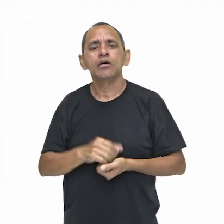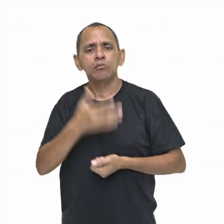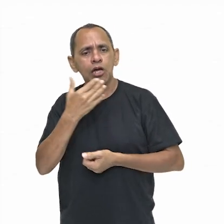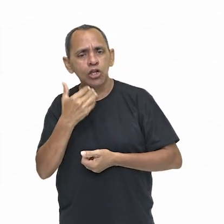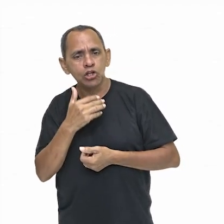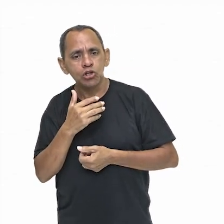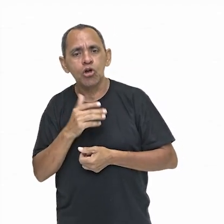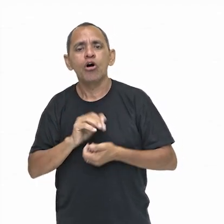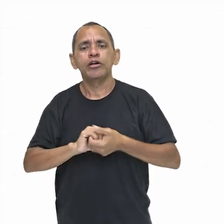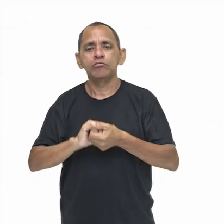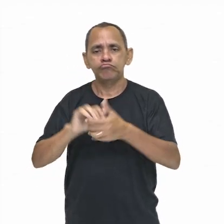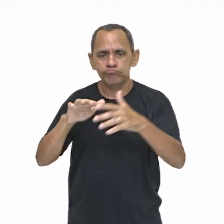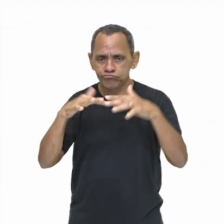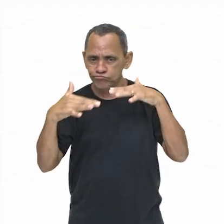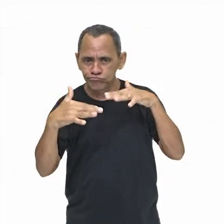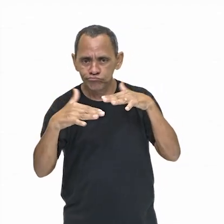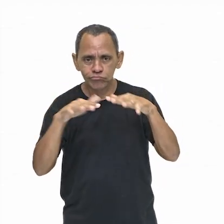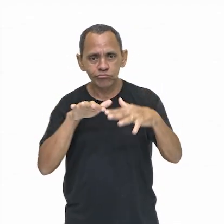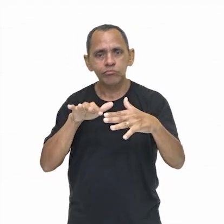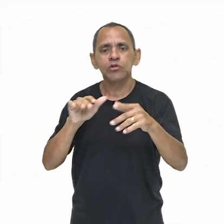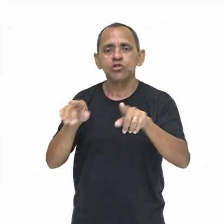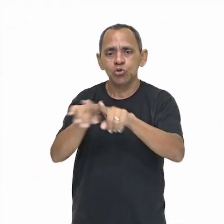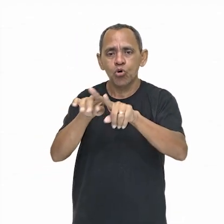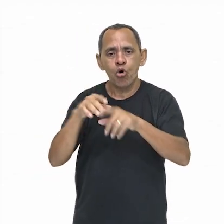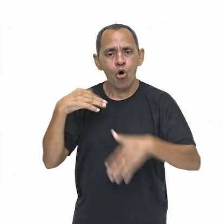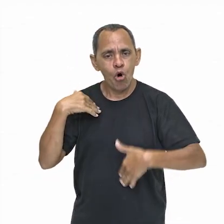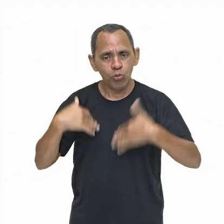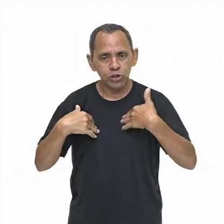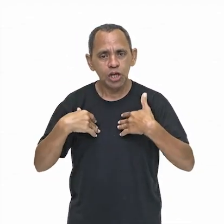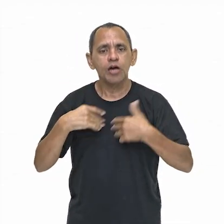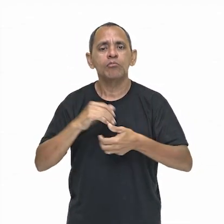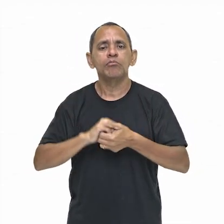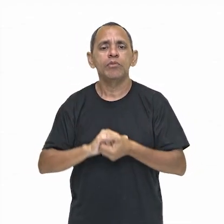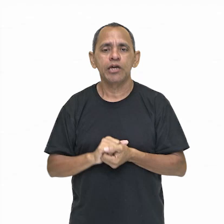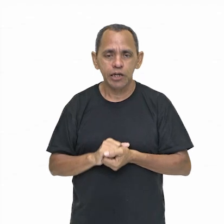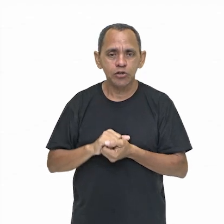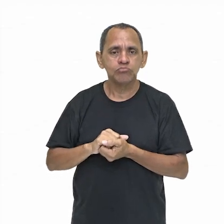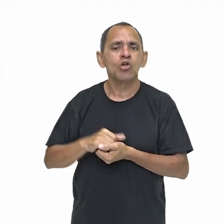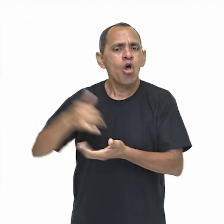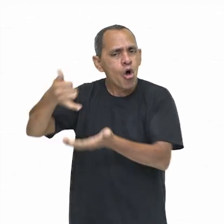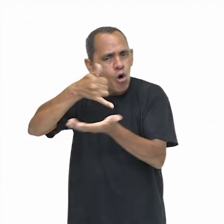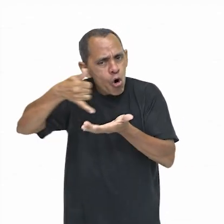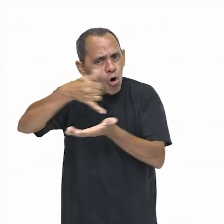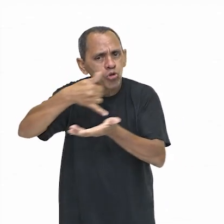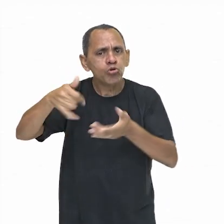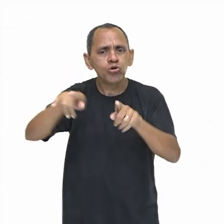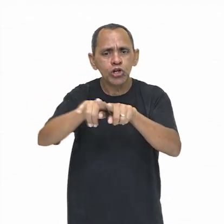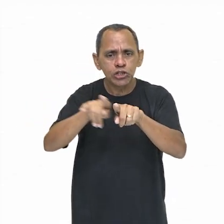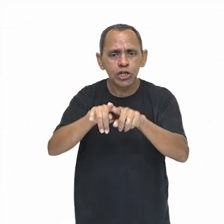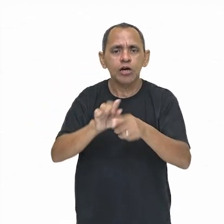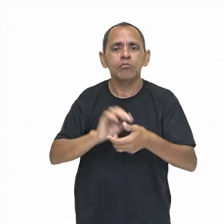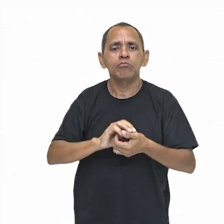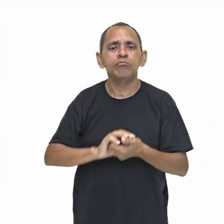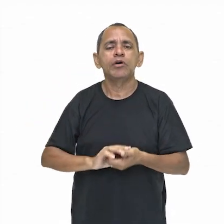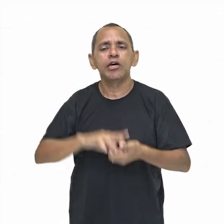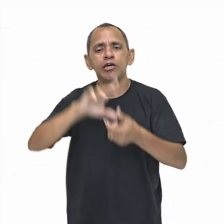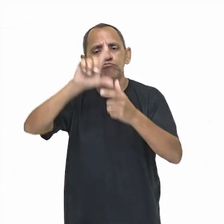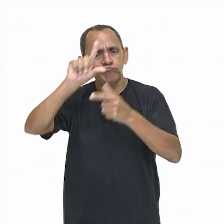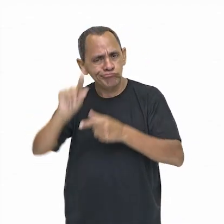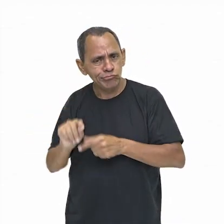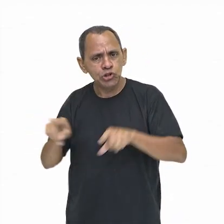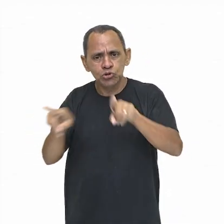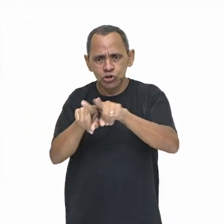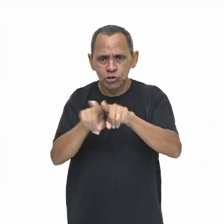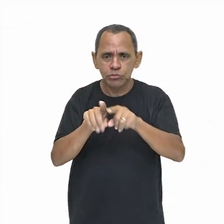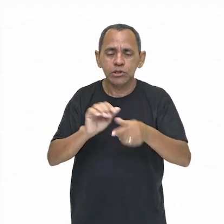coordenação motora e equilíbrio, queima de gordura e definição muscular, destaque para a versatilidade dos exercícios